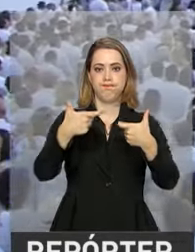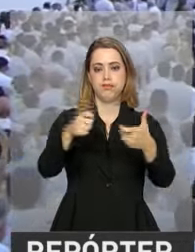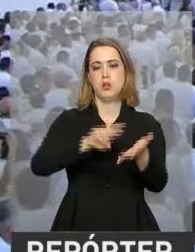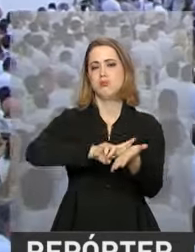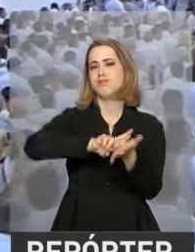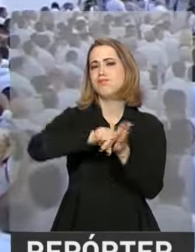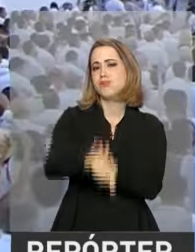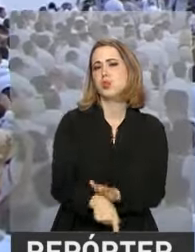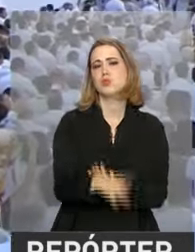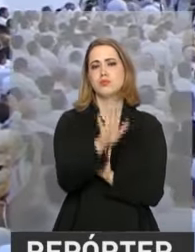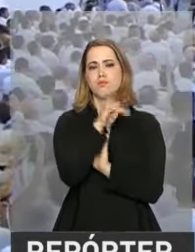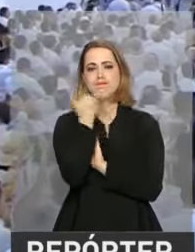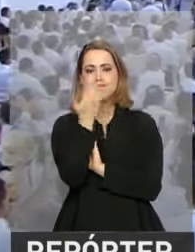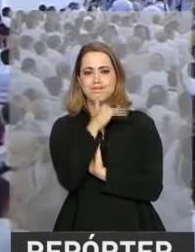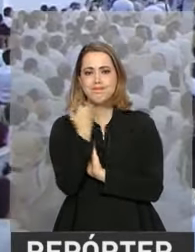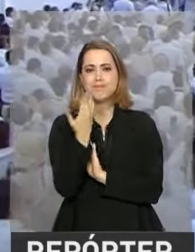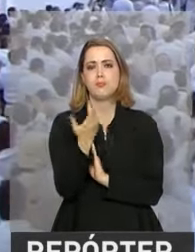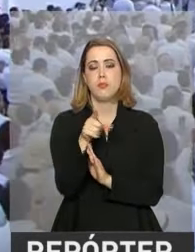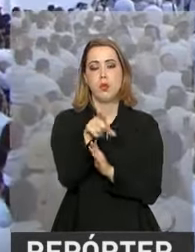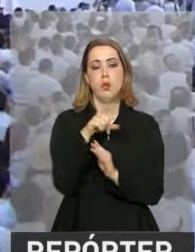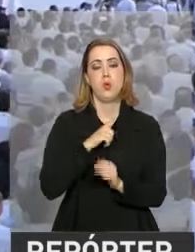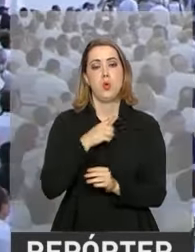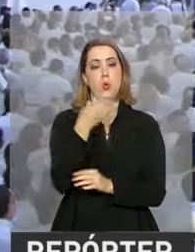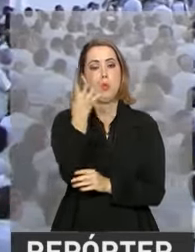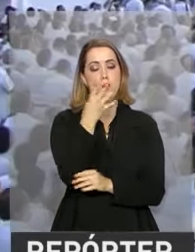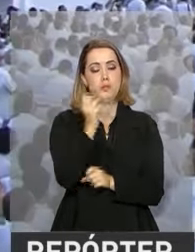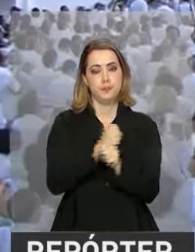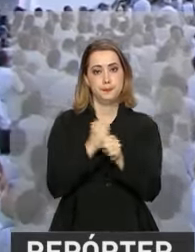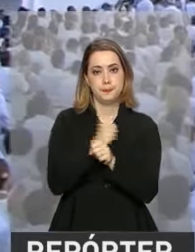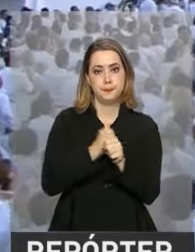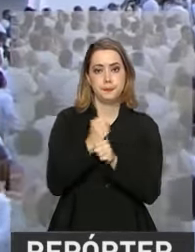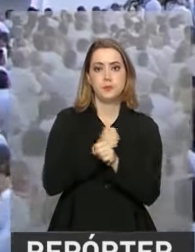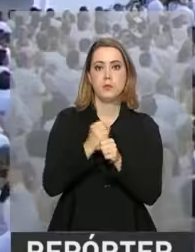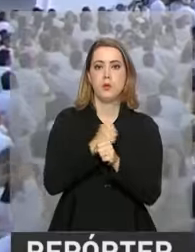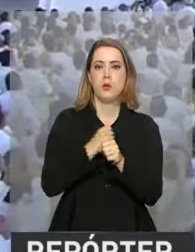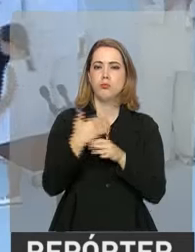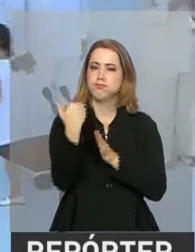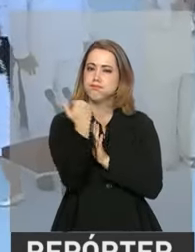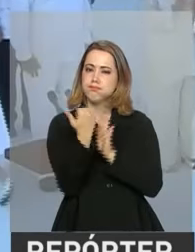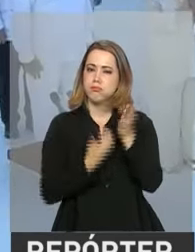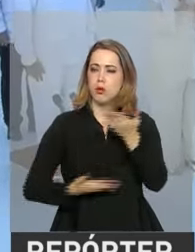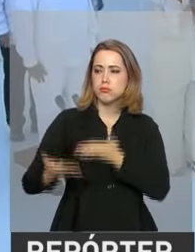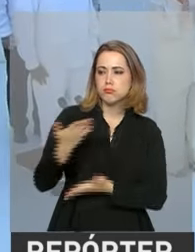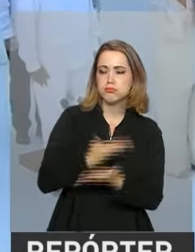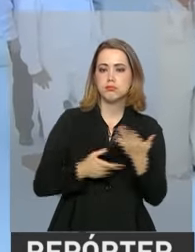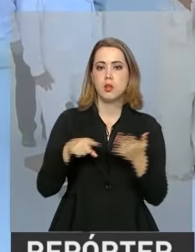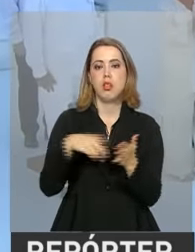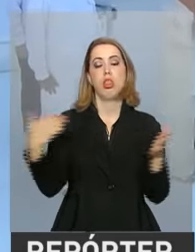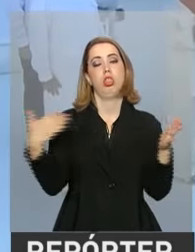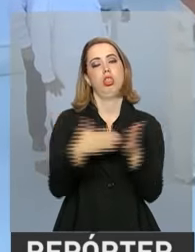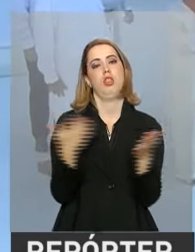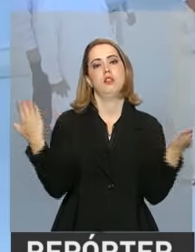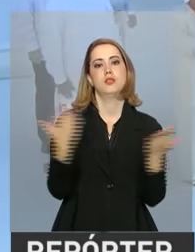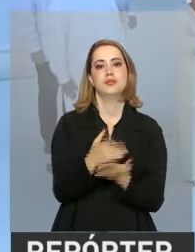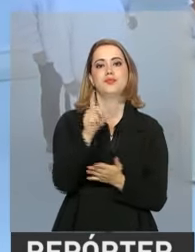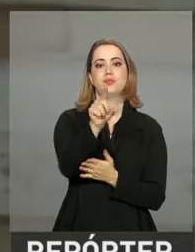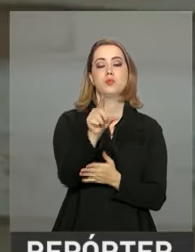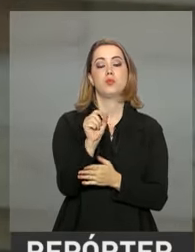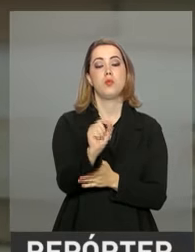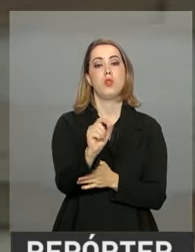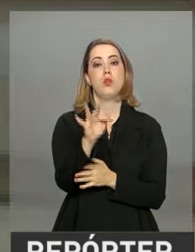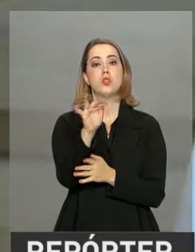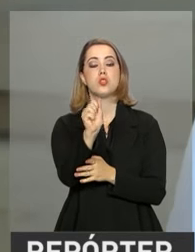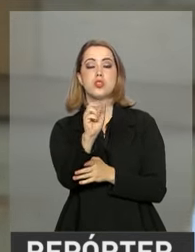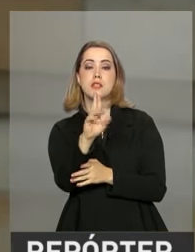6 milhões de vítimas foram 4 anos de negociações até esse dia histórico o acordo prevê que a Guerrilha